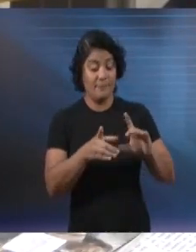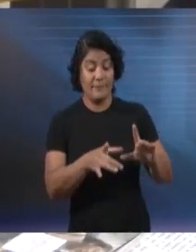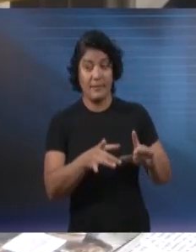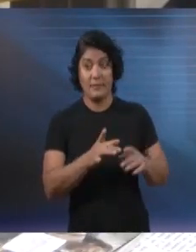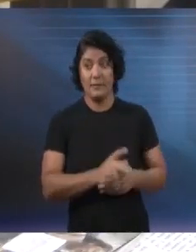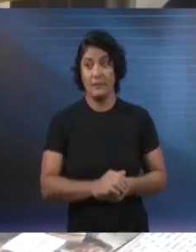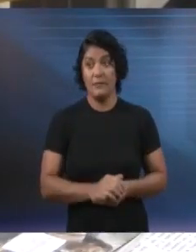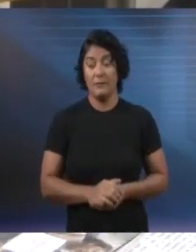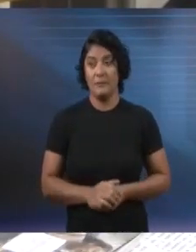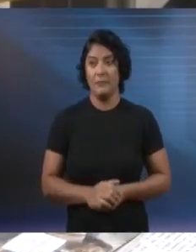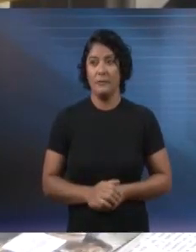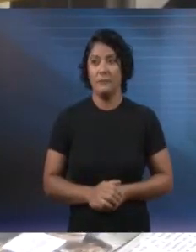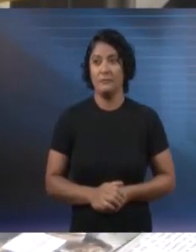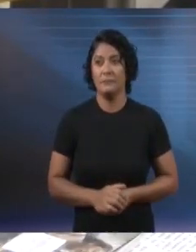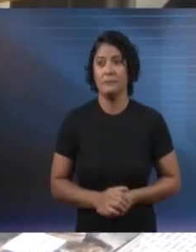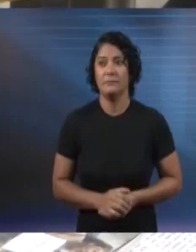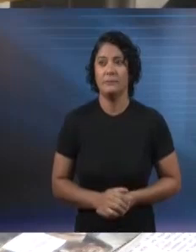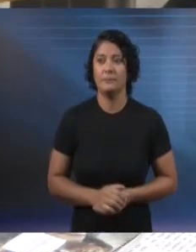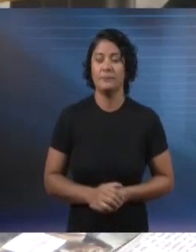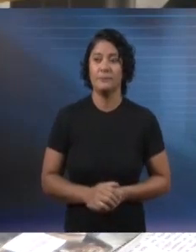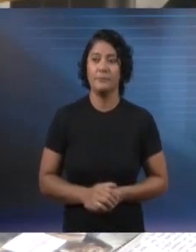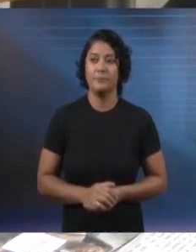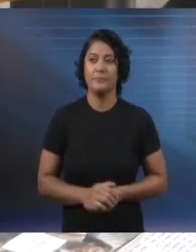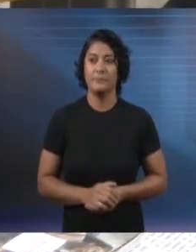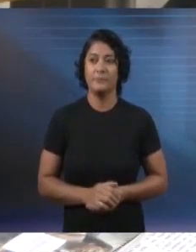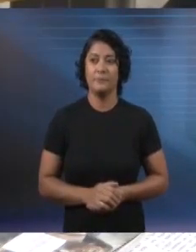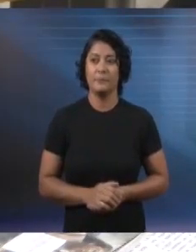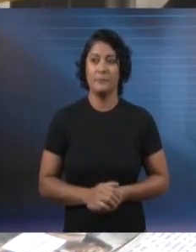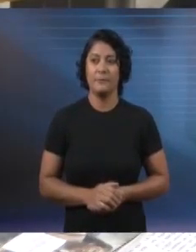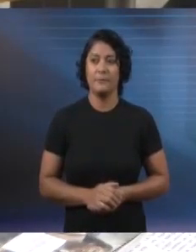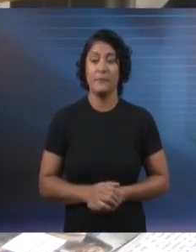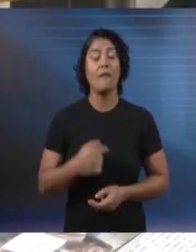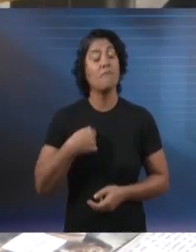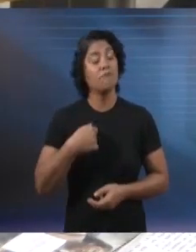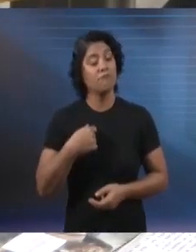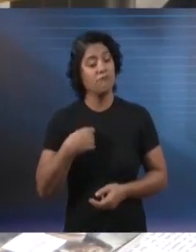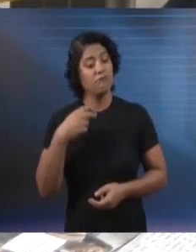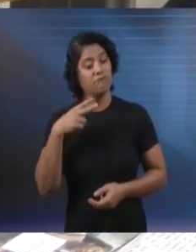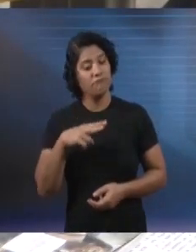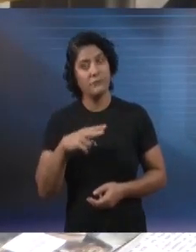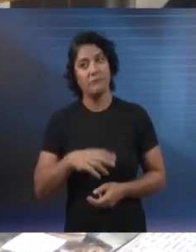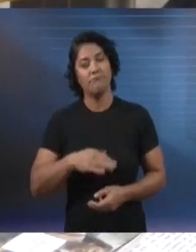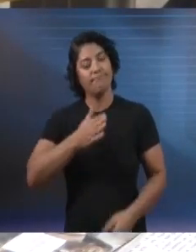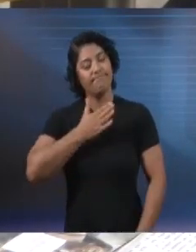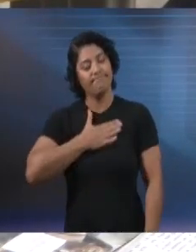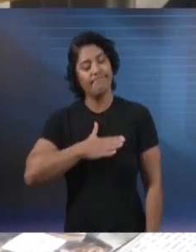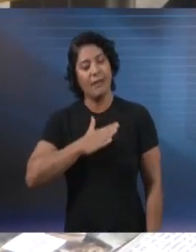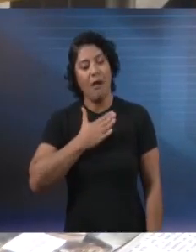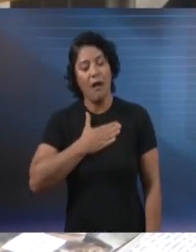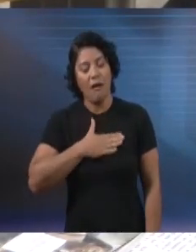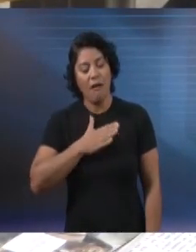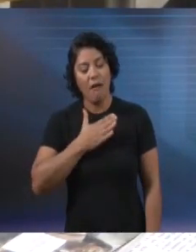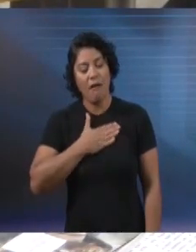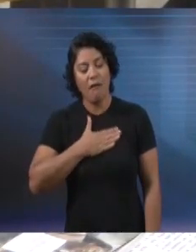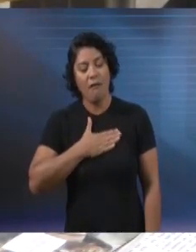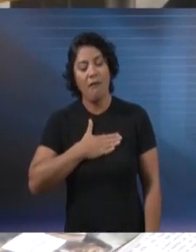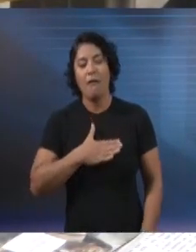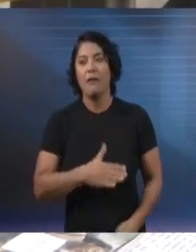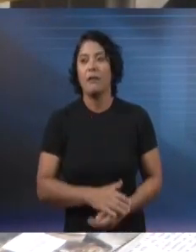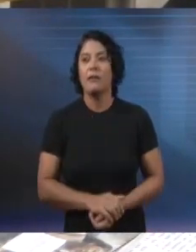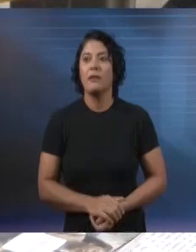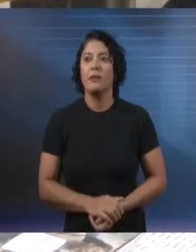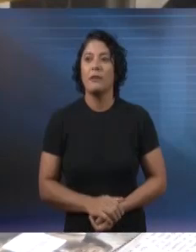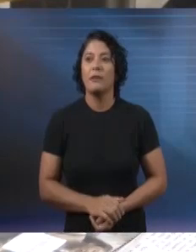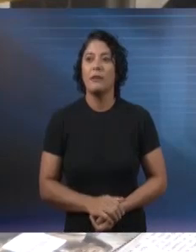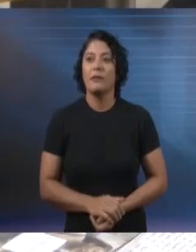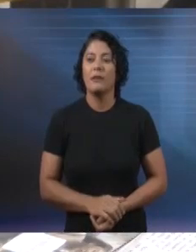ou permite dar esse aumento. Eu digo a Vossa Excelência com toda tranquilidade que se esse